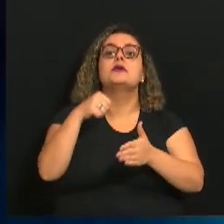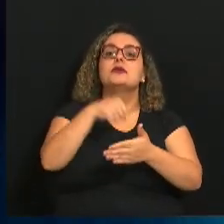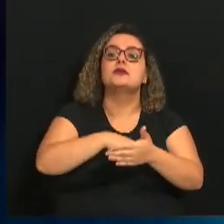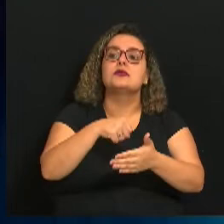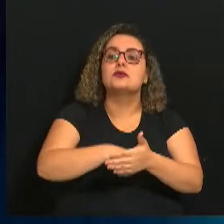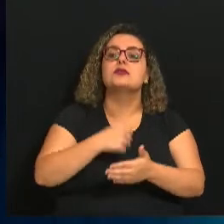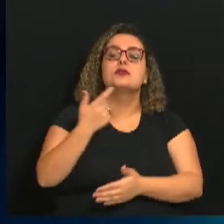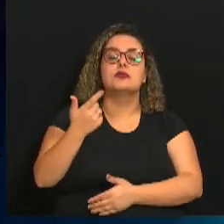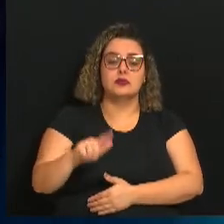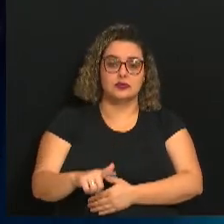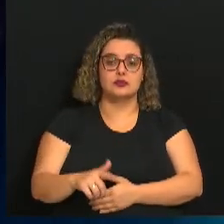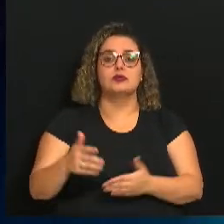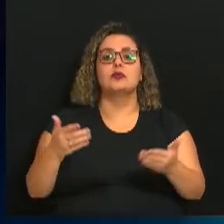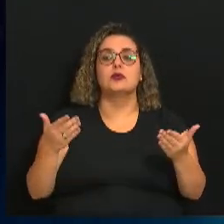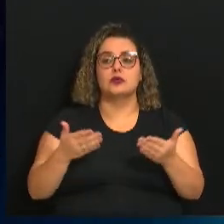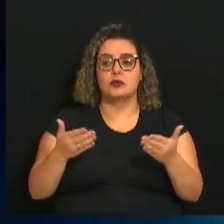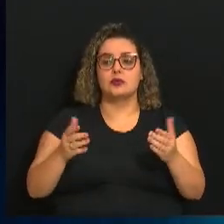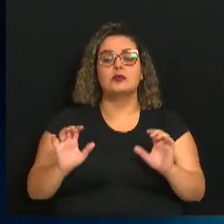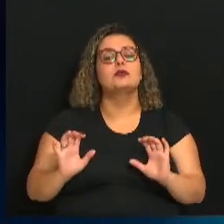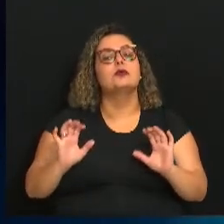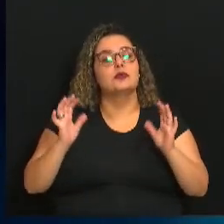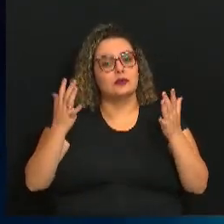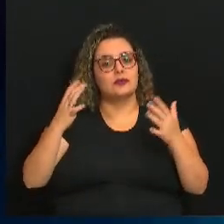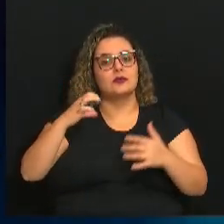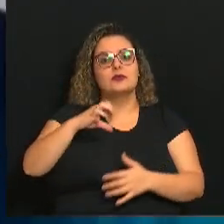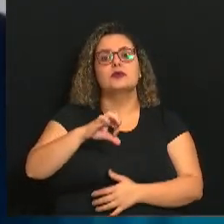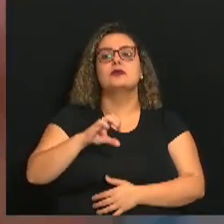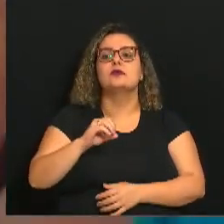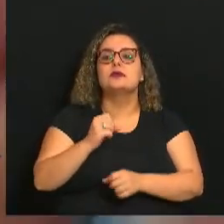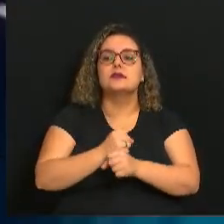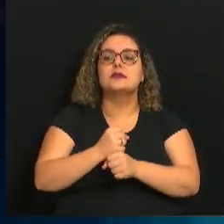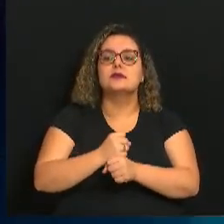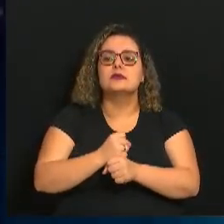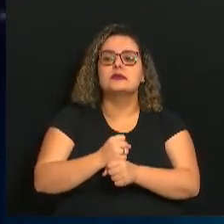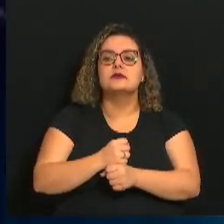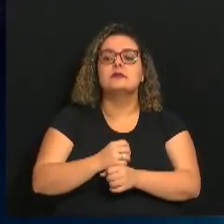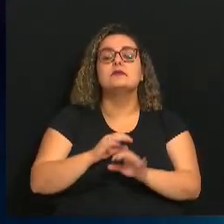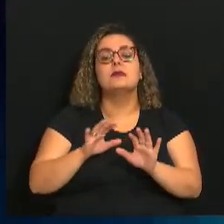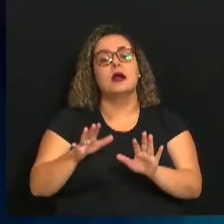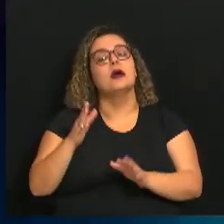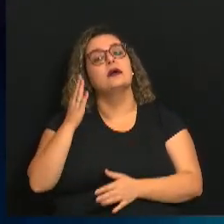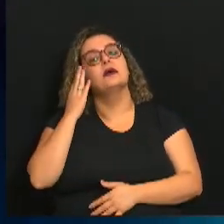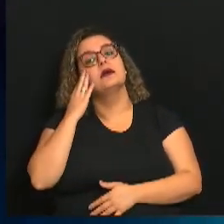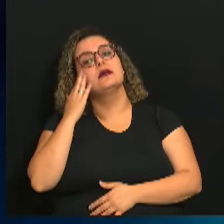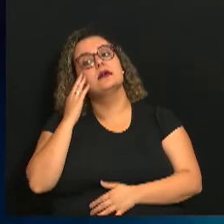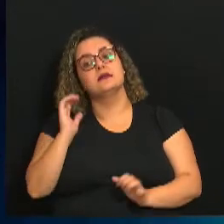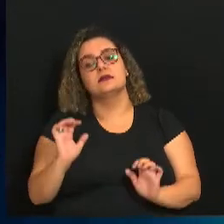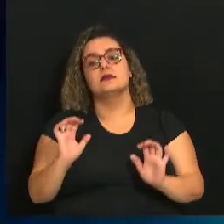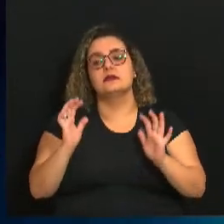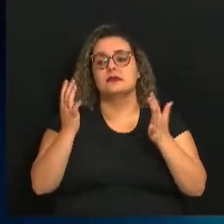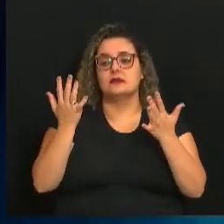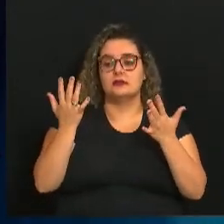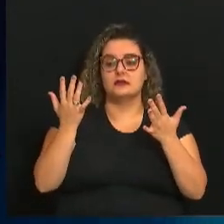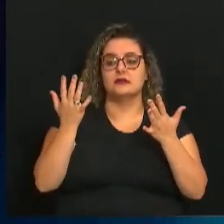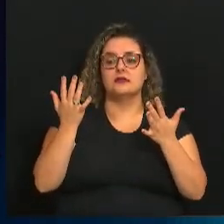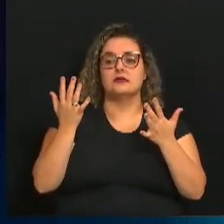hoje a gente comemora os 90 anos, né? Mas a gente sabe que essa